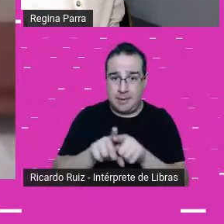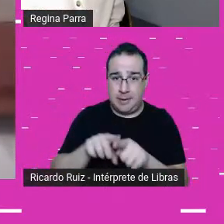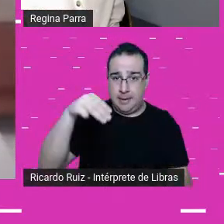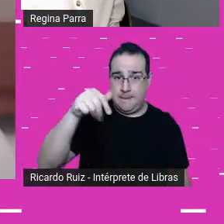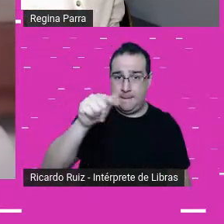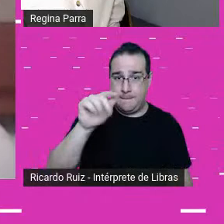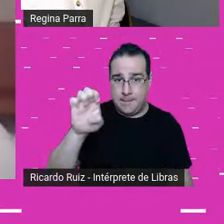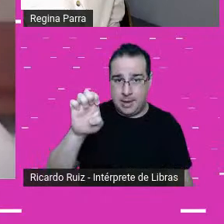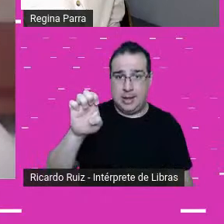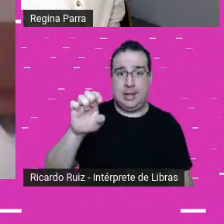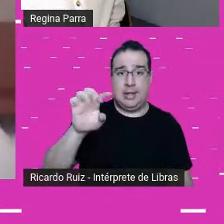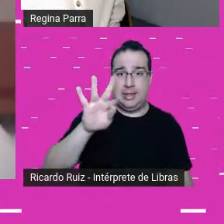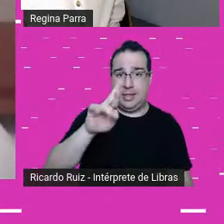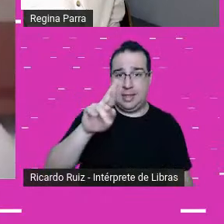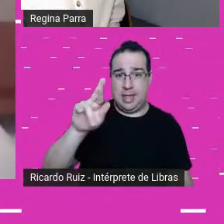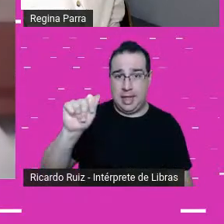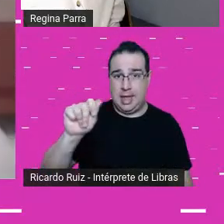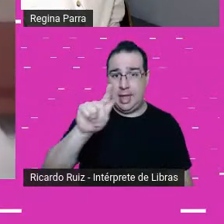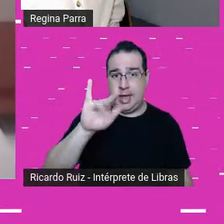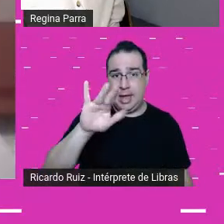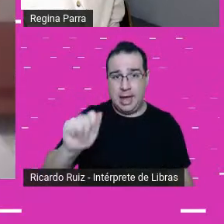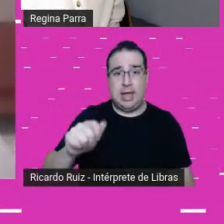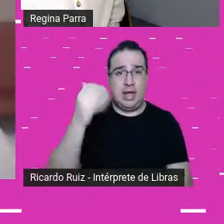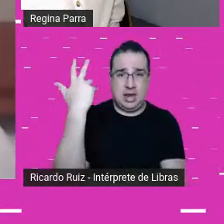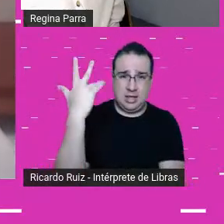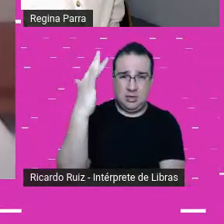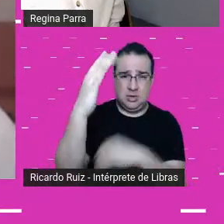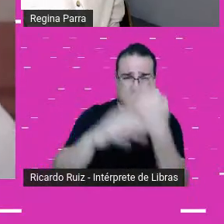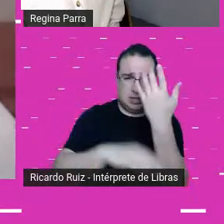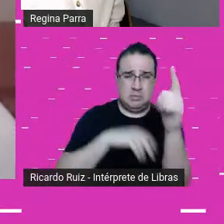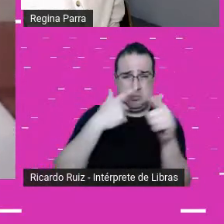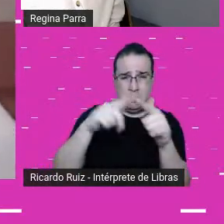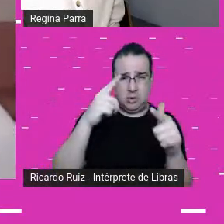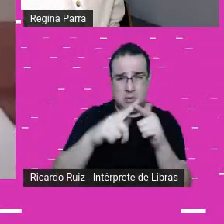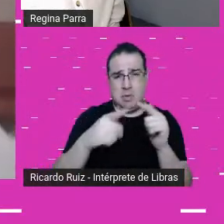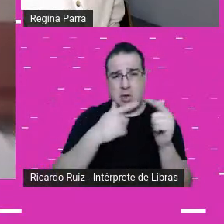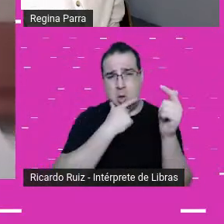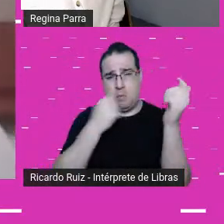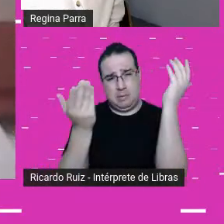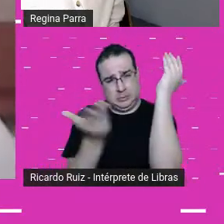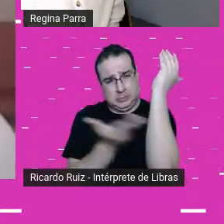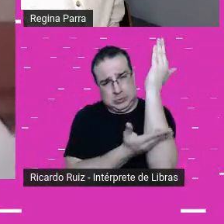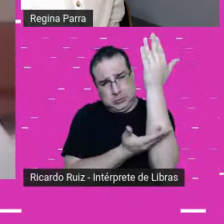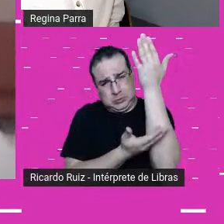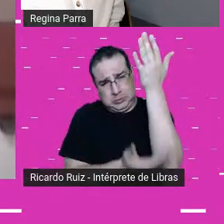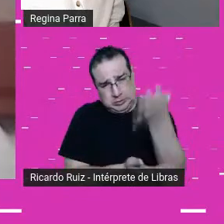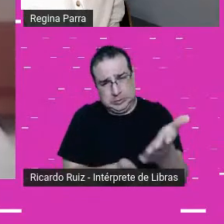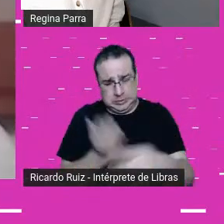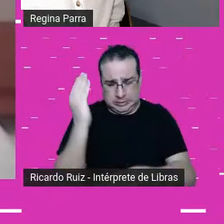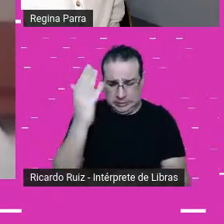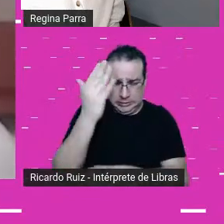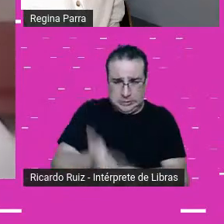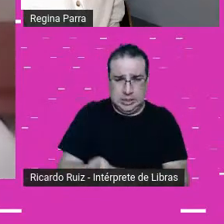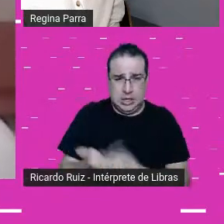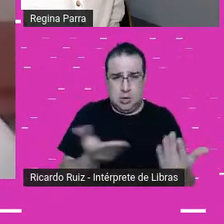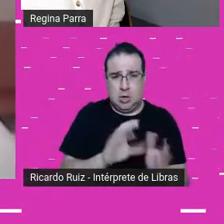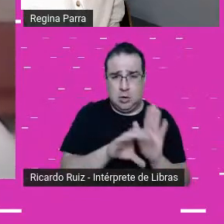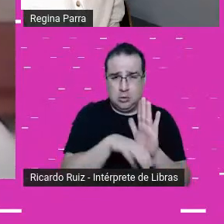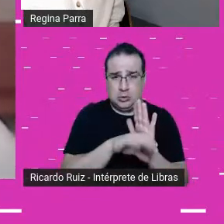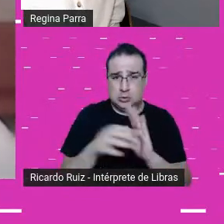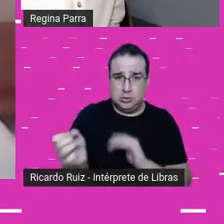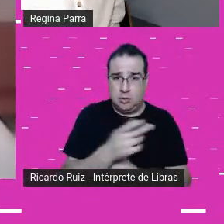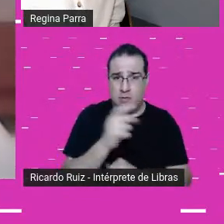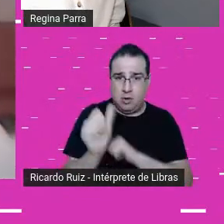a natureza devastada pelos homens, conceitos da primeira versão, são agora resíduos presentes